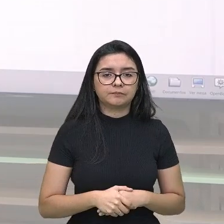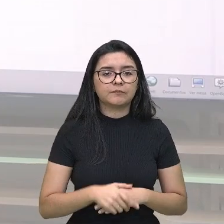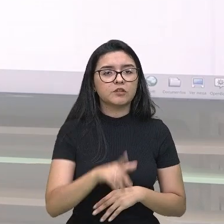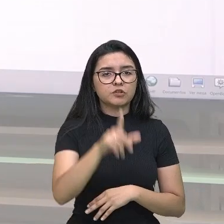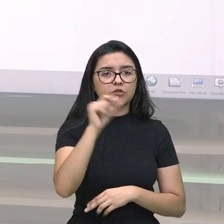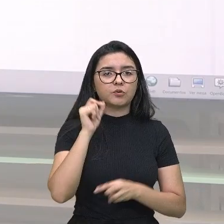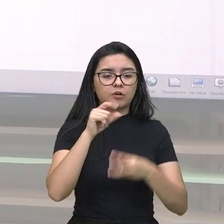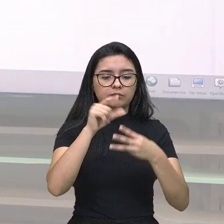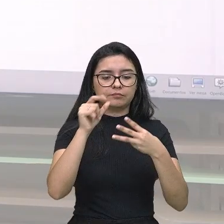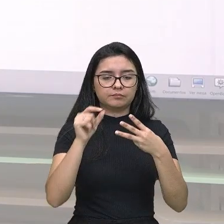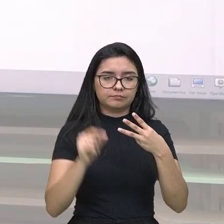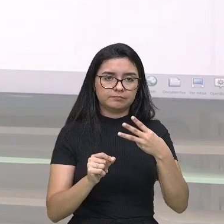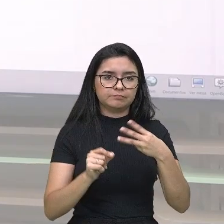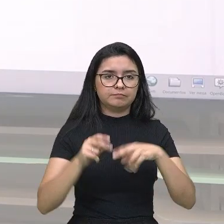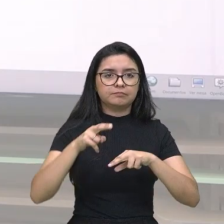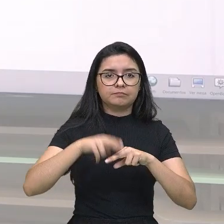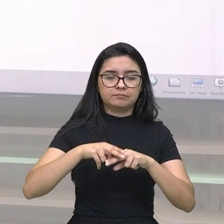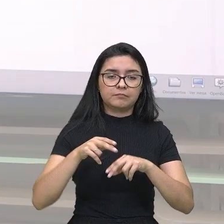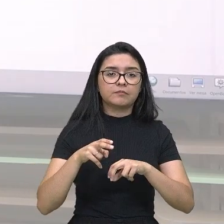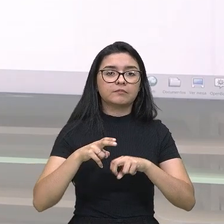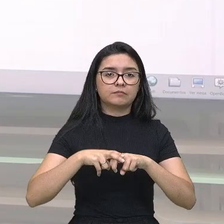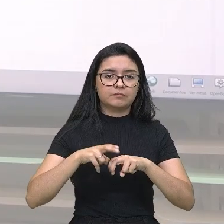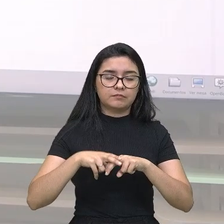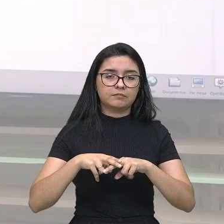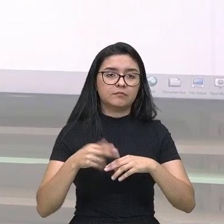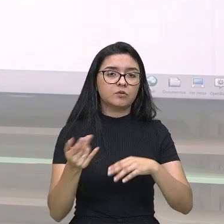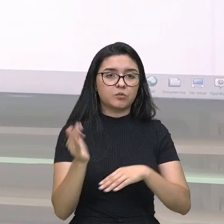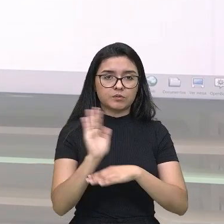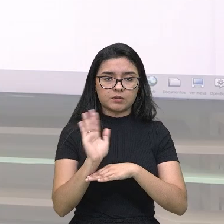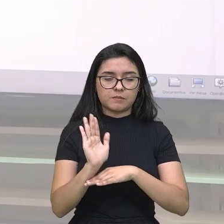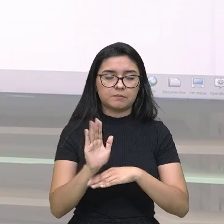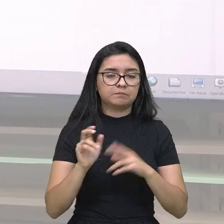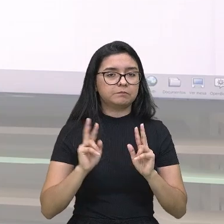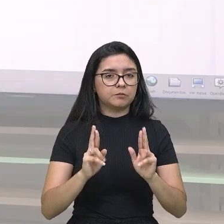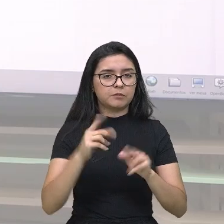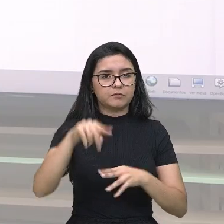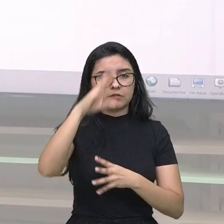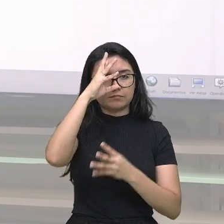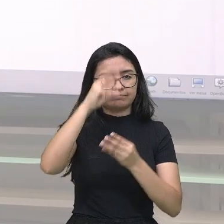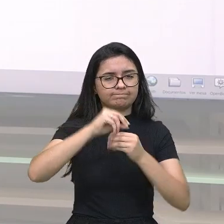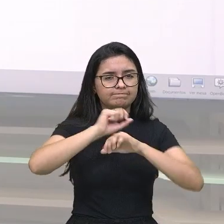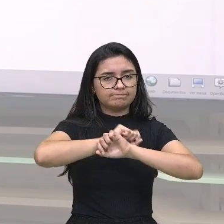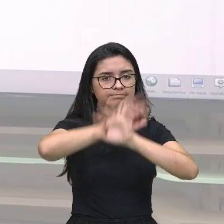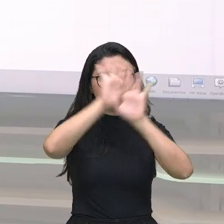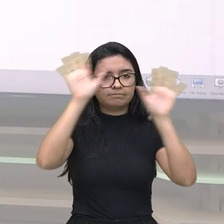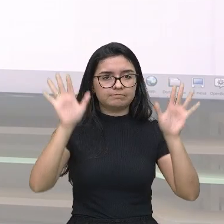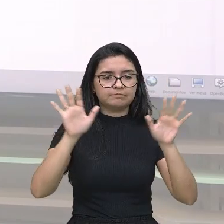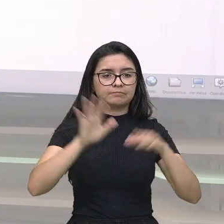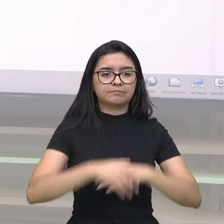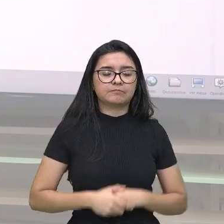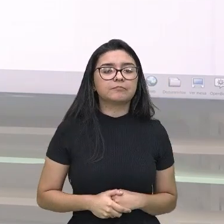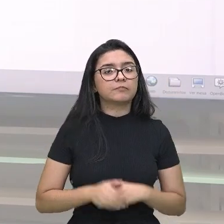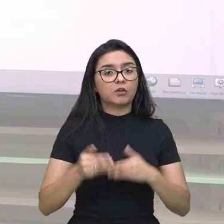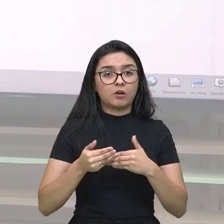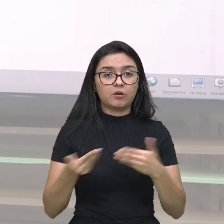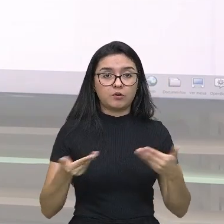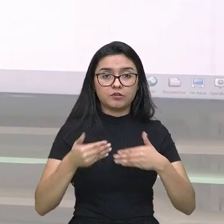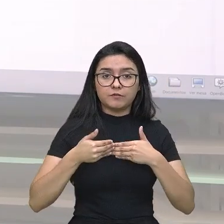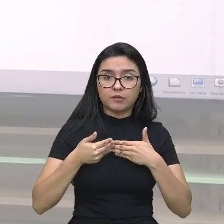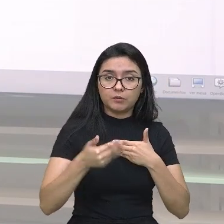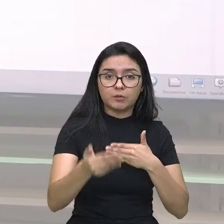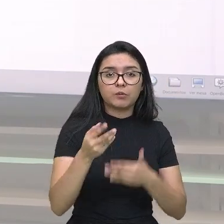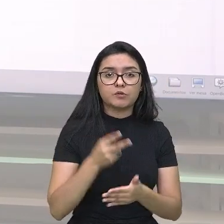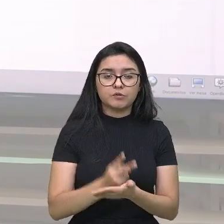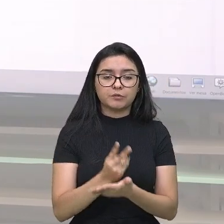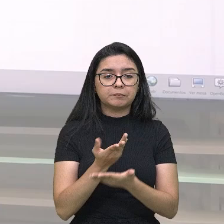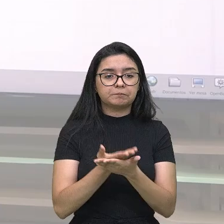dos assentos disponíveis em um cinema, beleza? Espero que você esteja compreendendo, porque a gente vai vamos ampliar, né,